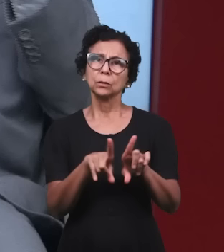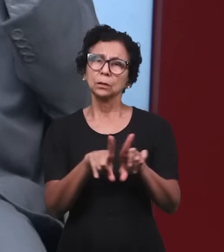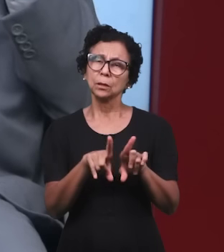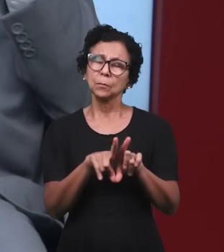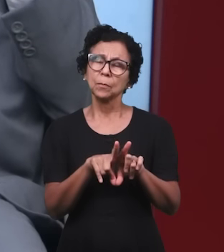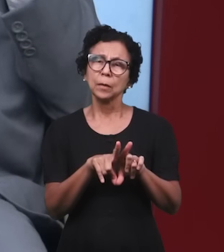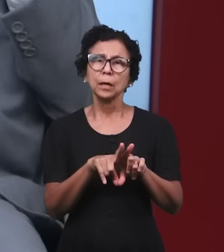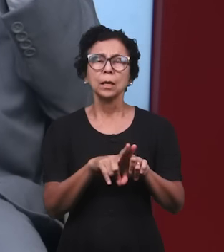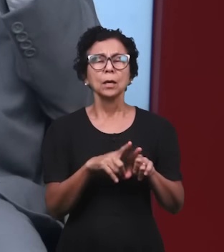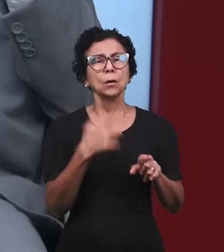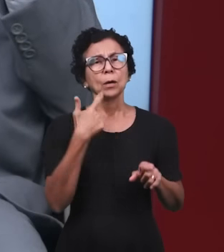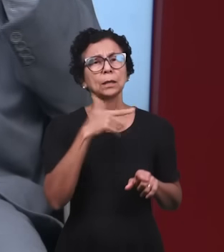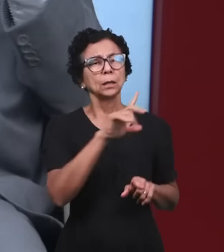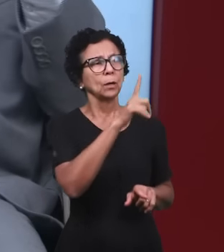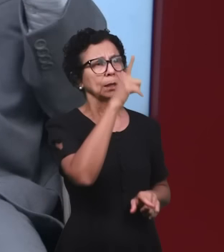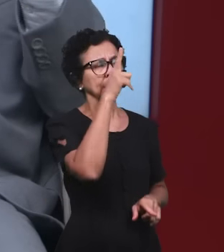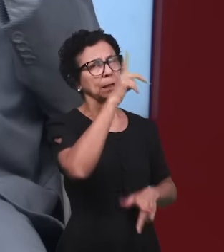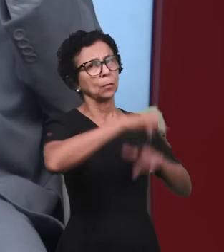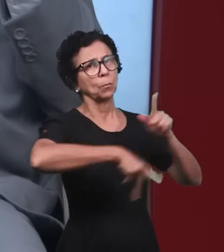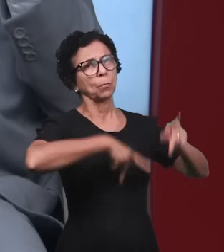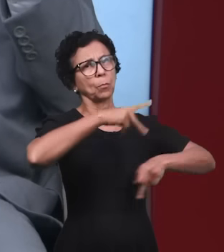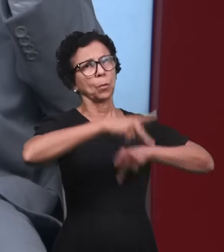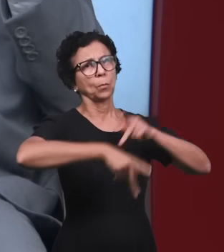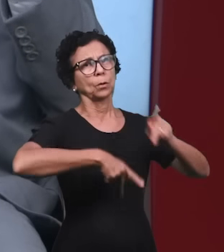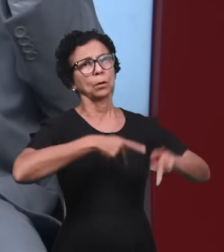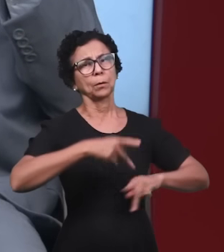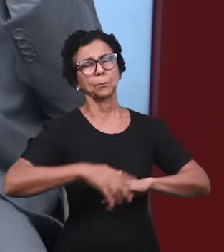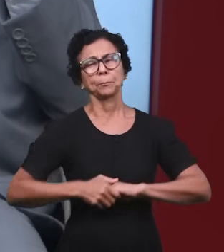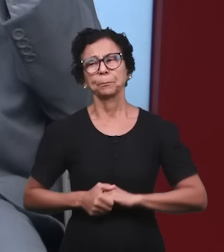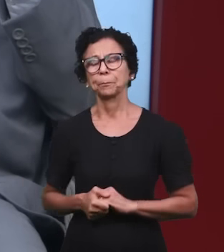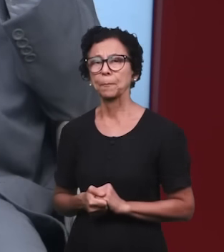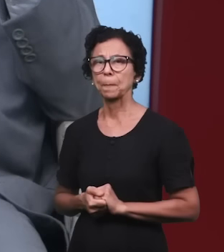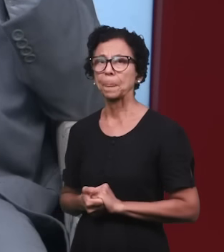Israel tem um atributo fundamental de rei: